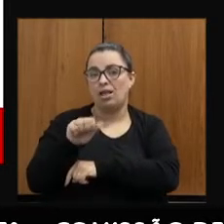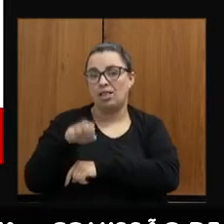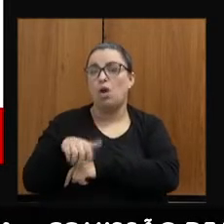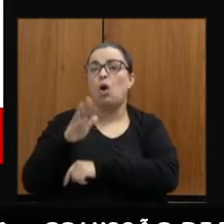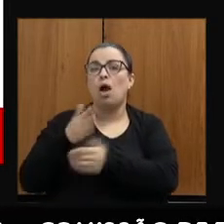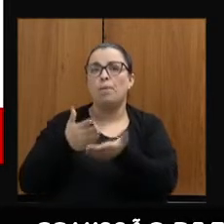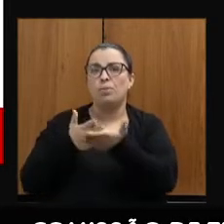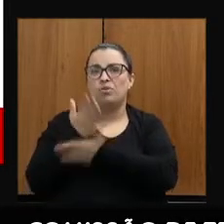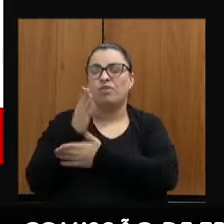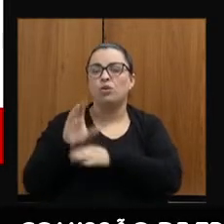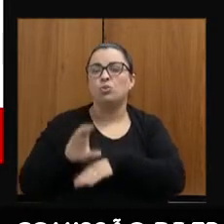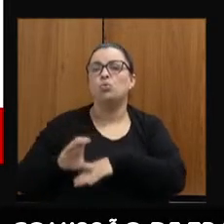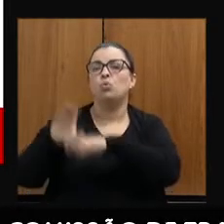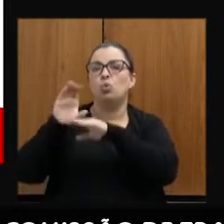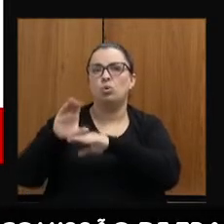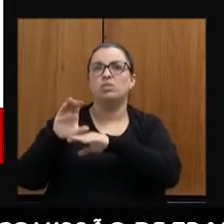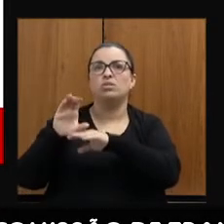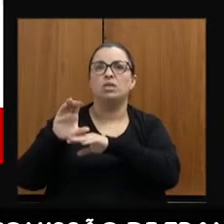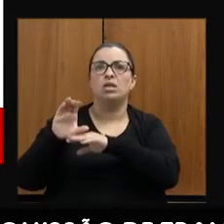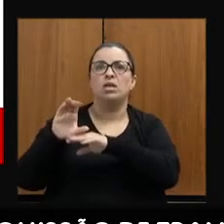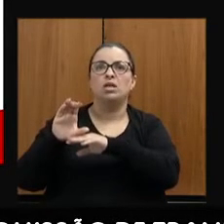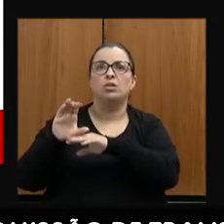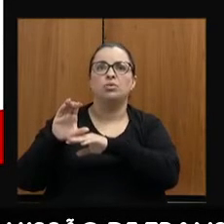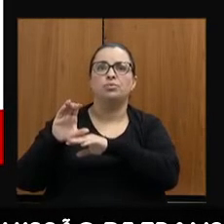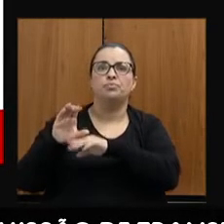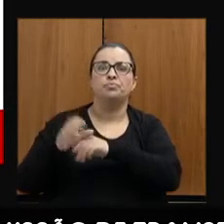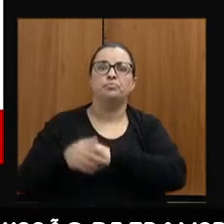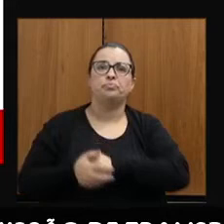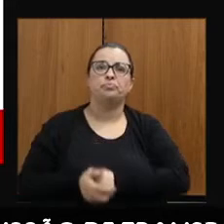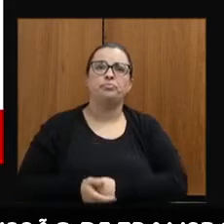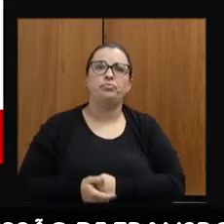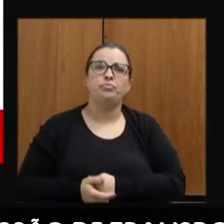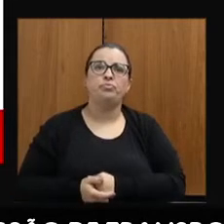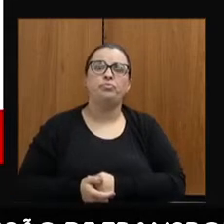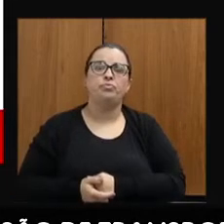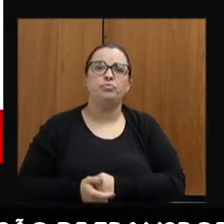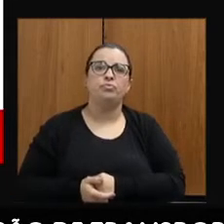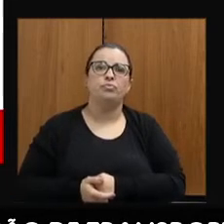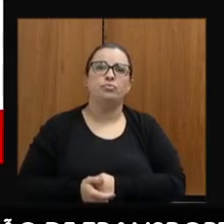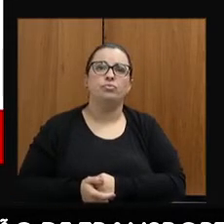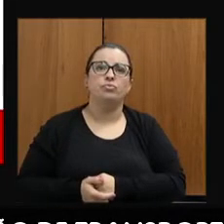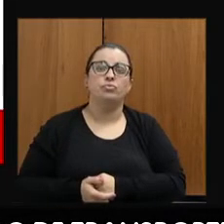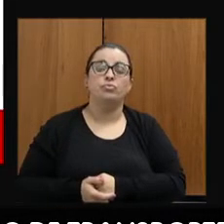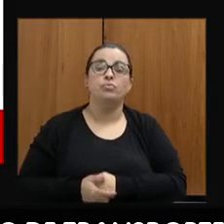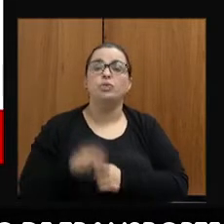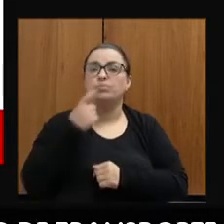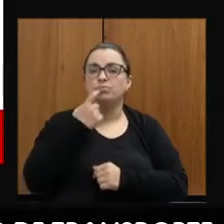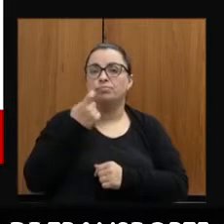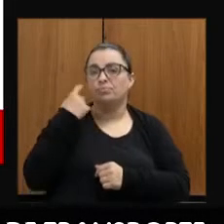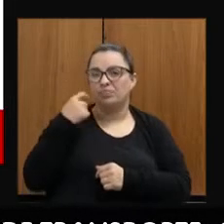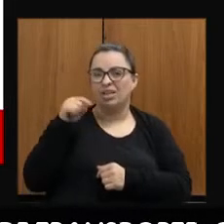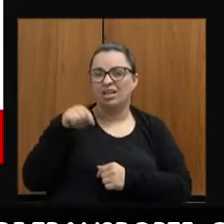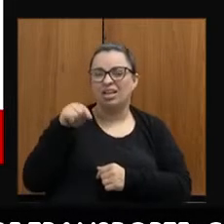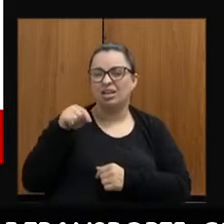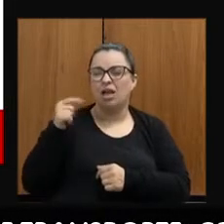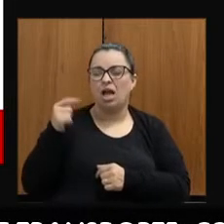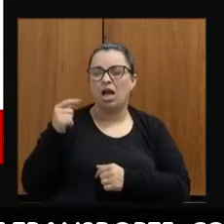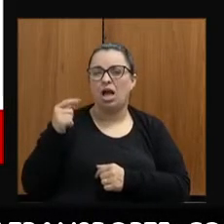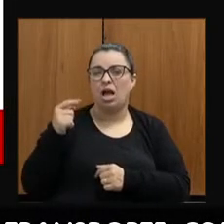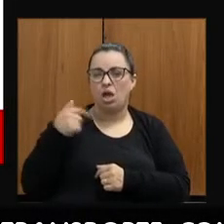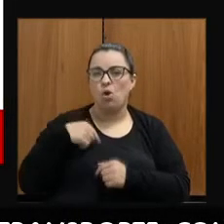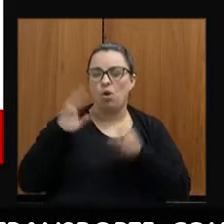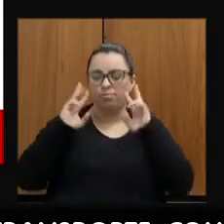da rmbh conseguir e mais recentemente a que eu queria reconhecer e agradecer